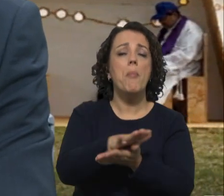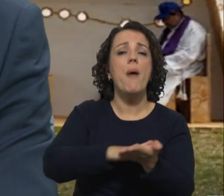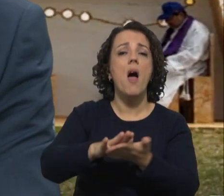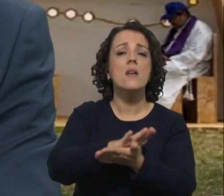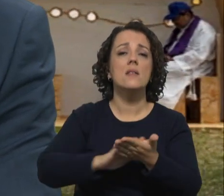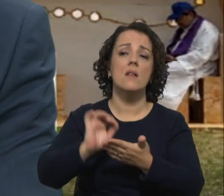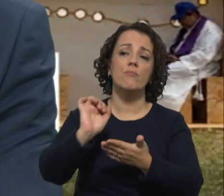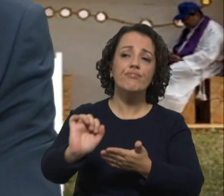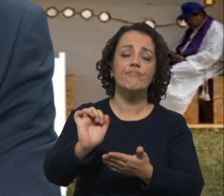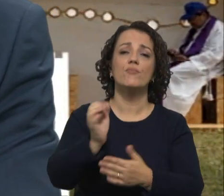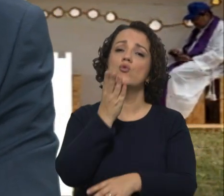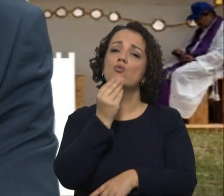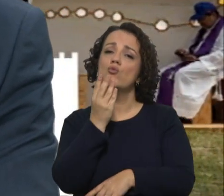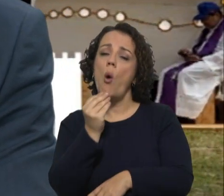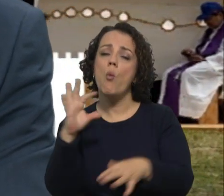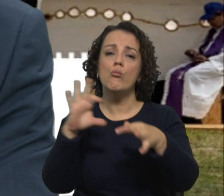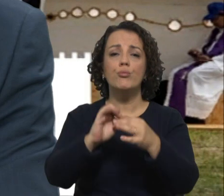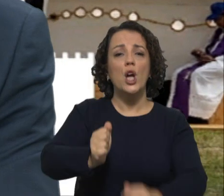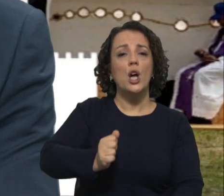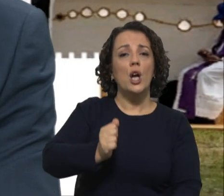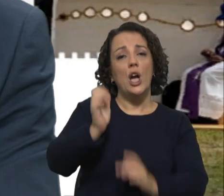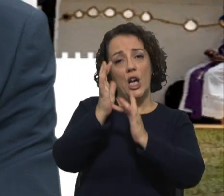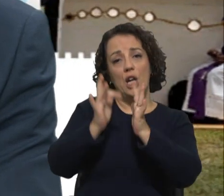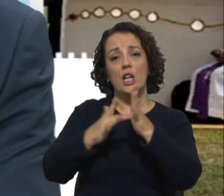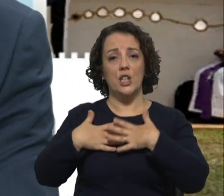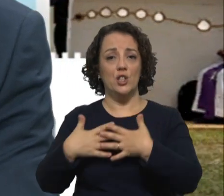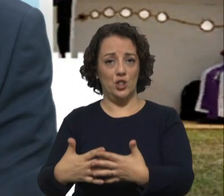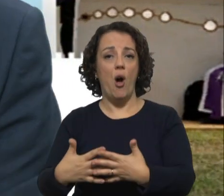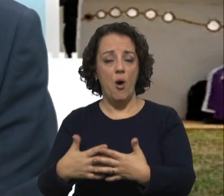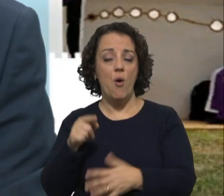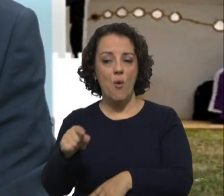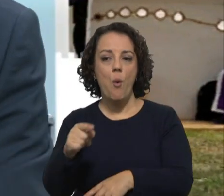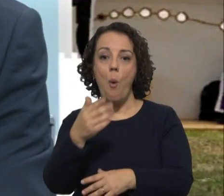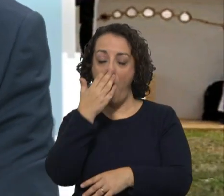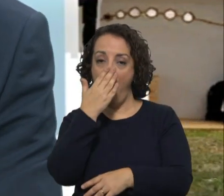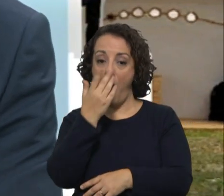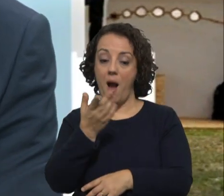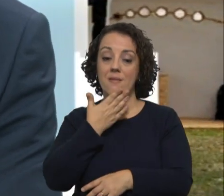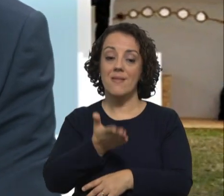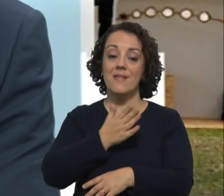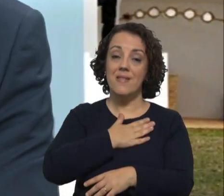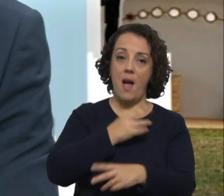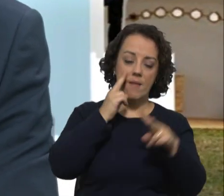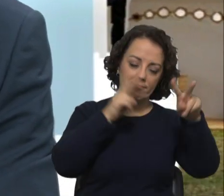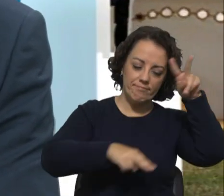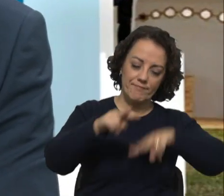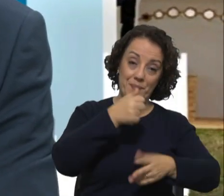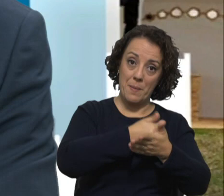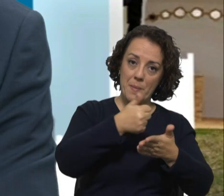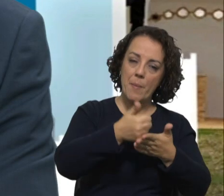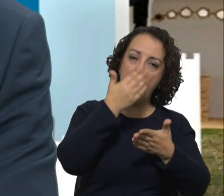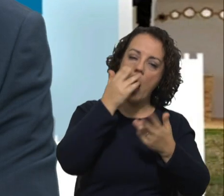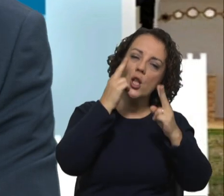reconhecendo. Eu creio que regressar à Bíblia é regressar à nossa própria tradição ocidental e redescobrir essa